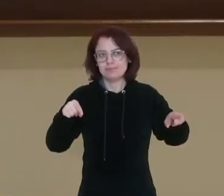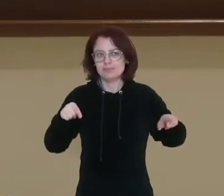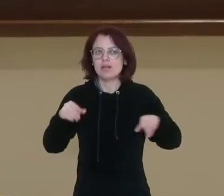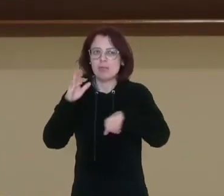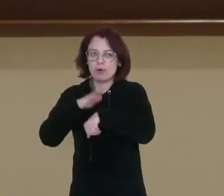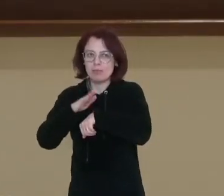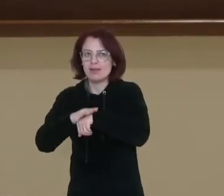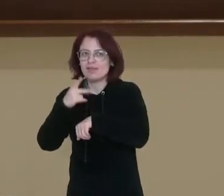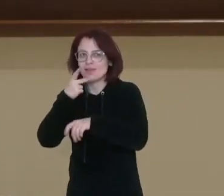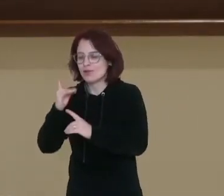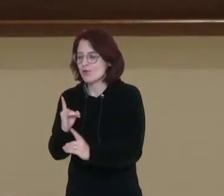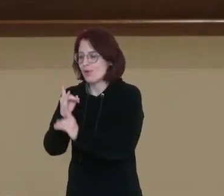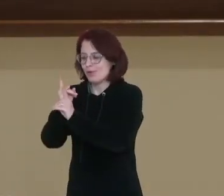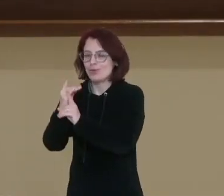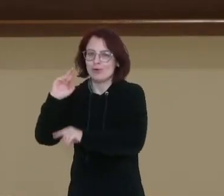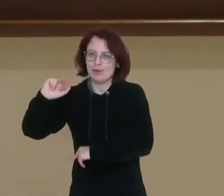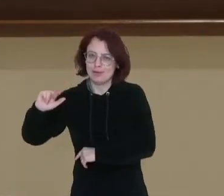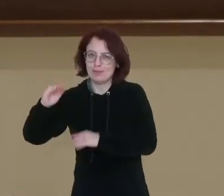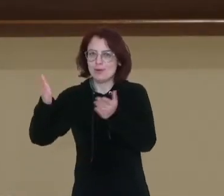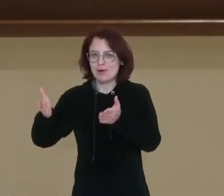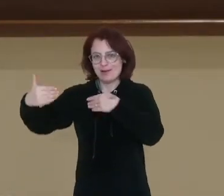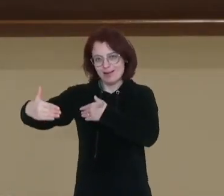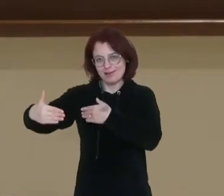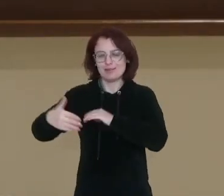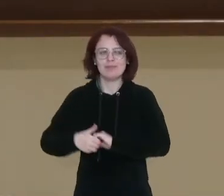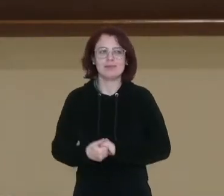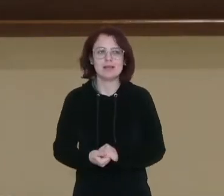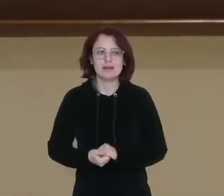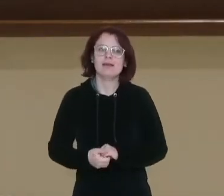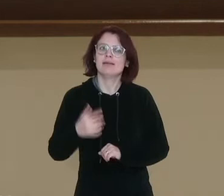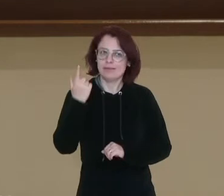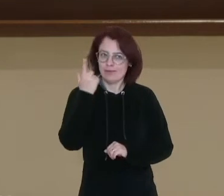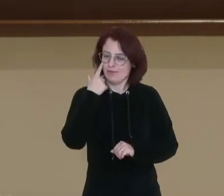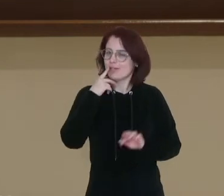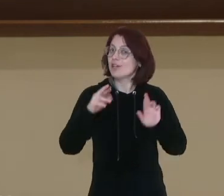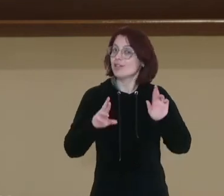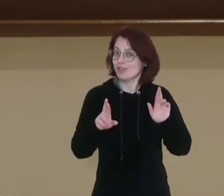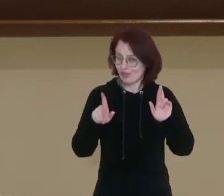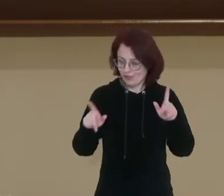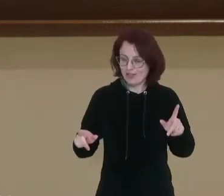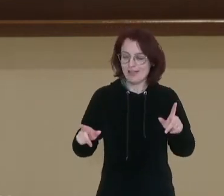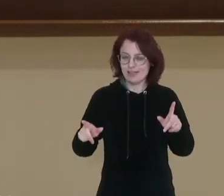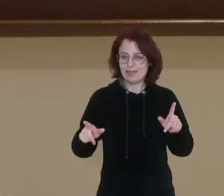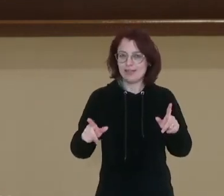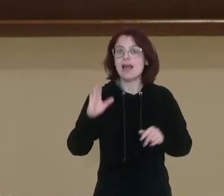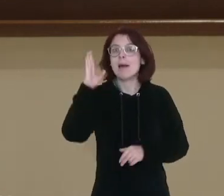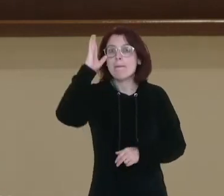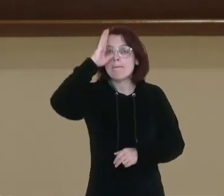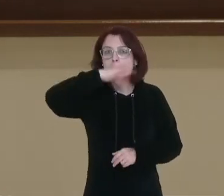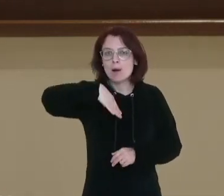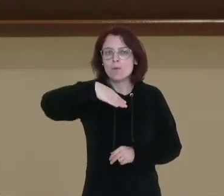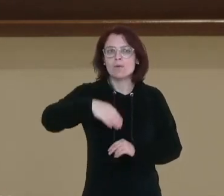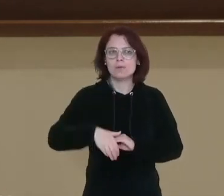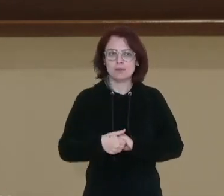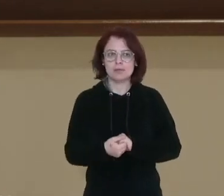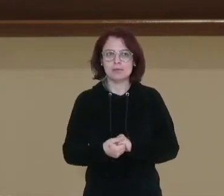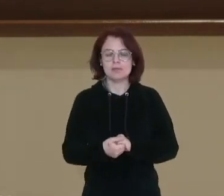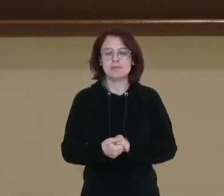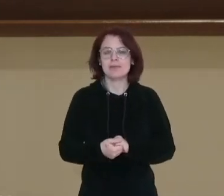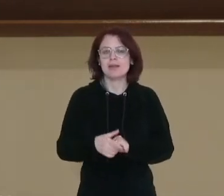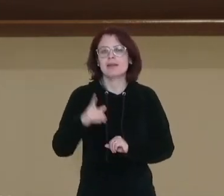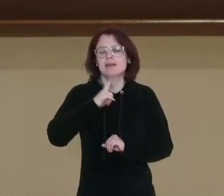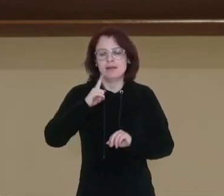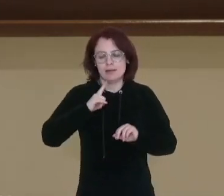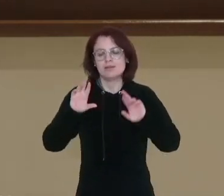que aqui a palavra mas adquire um outro significado no sentido de produzir maldade, né? Diferente